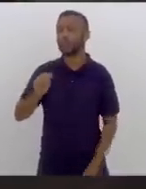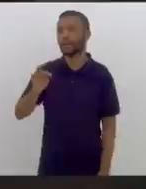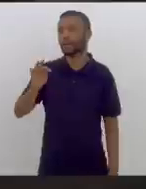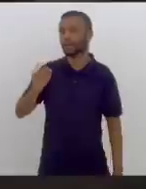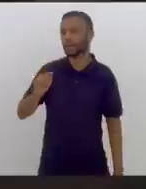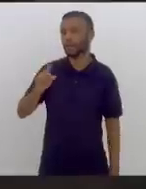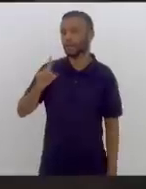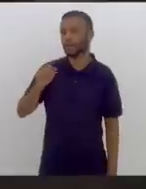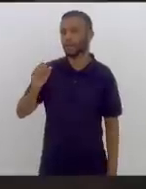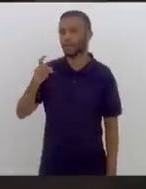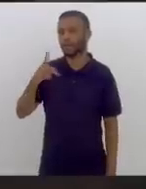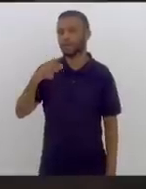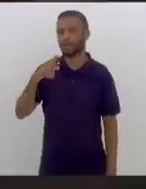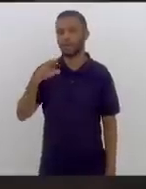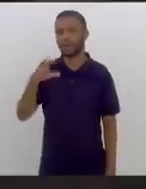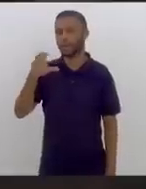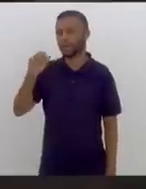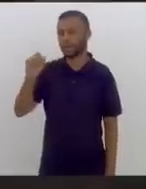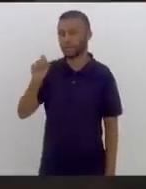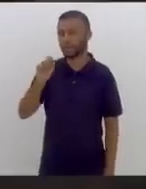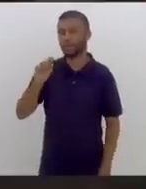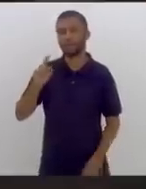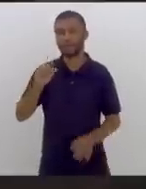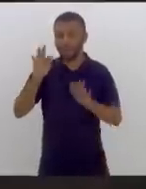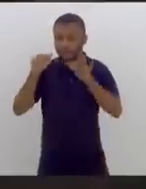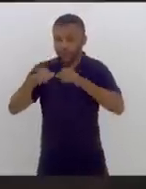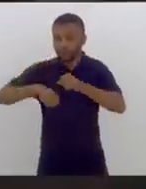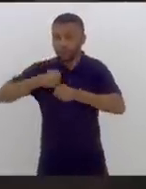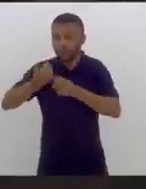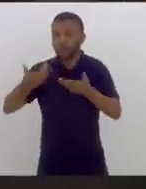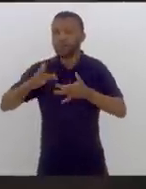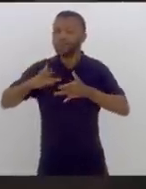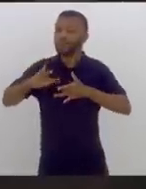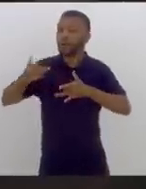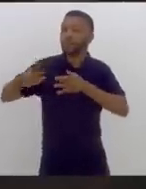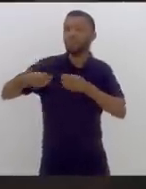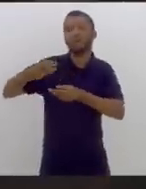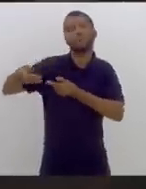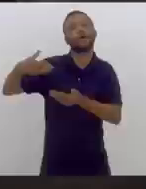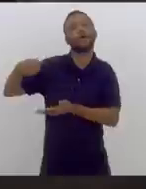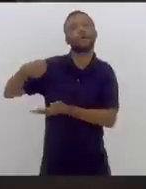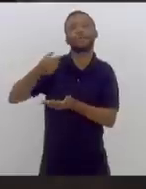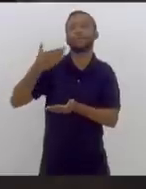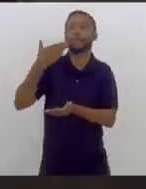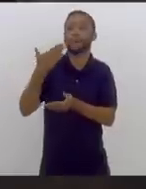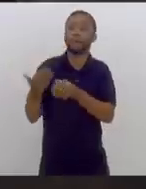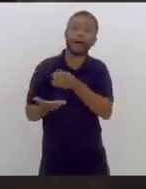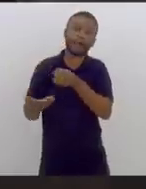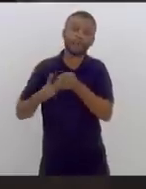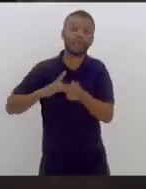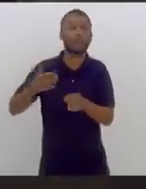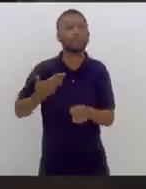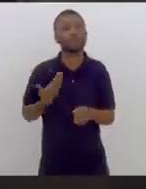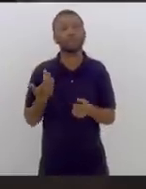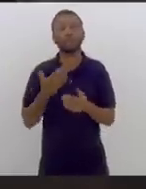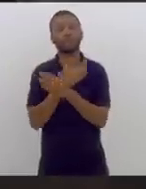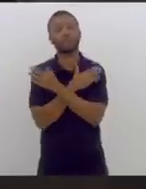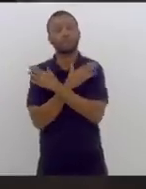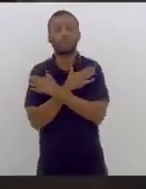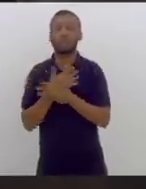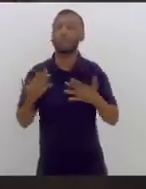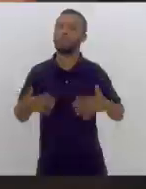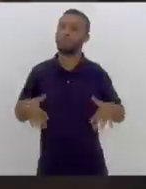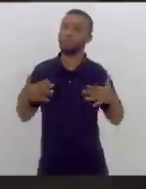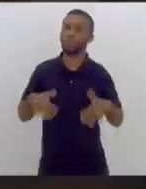agora no final do ano nós vamos fazer campanha novamente para doar cesta ele tem colega desempregado tem colega desesperado